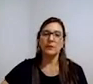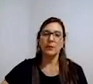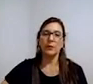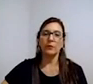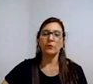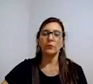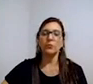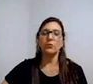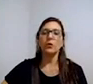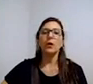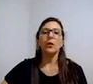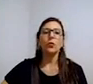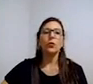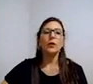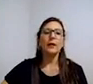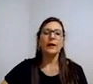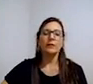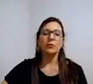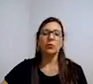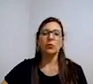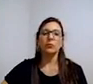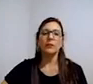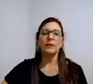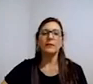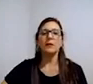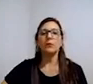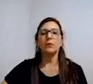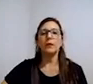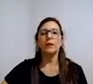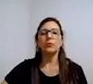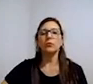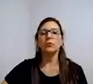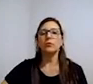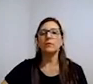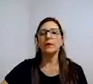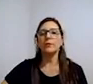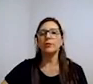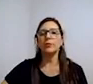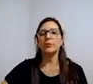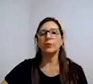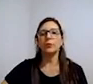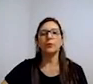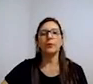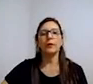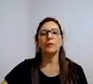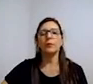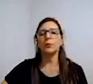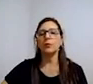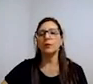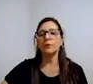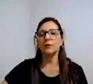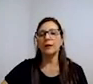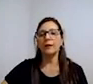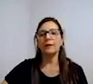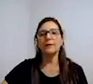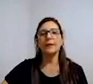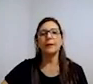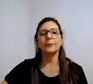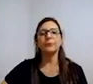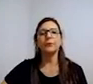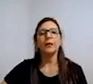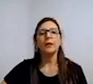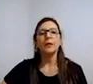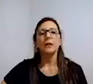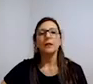do sistema nervoso, o que leva à sua contração e resulta nos vários tipos de movimentos que podemos